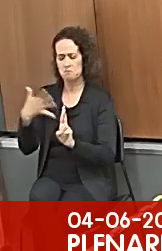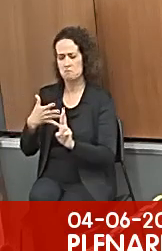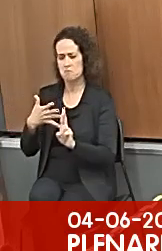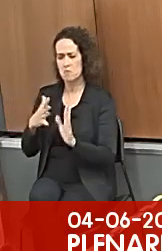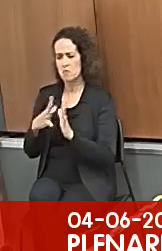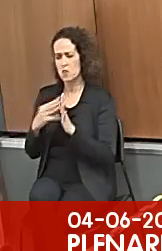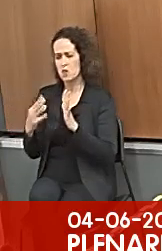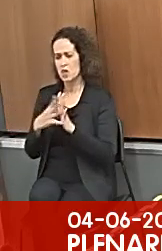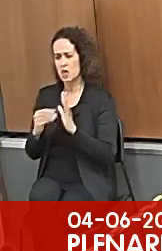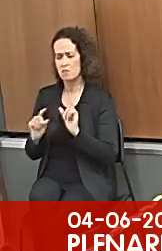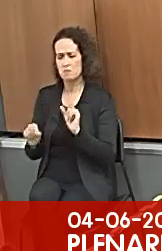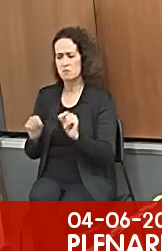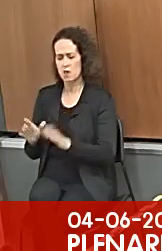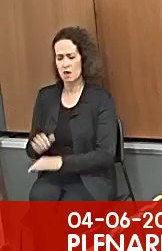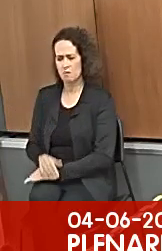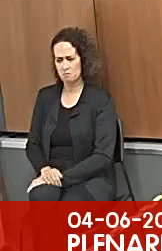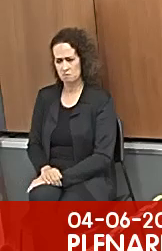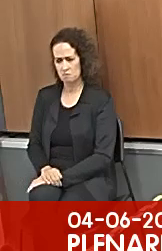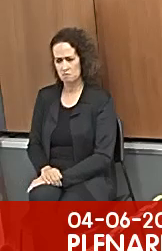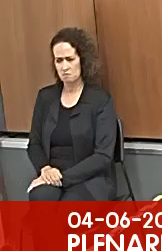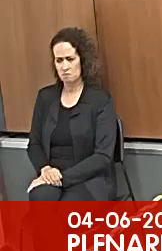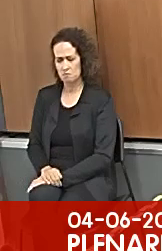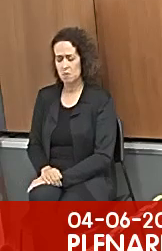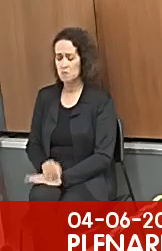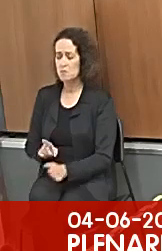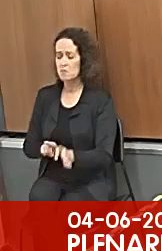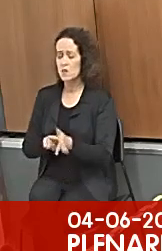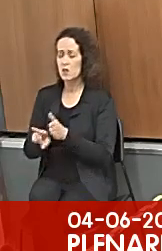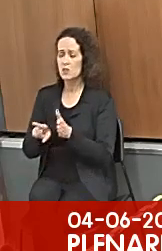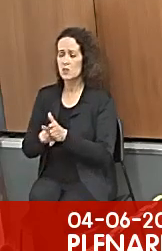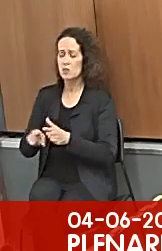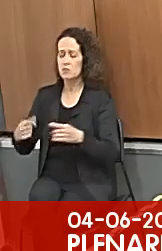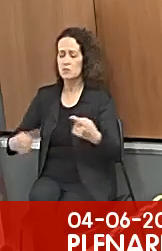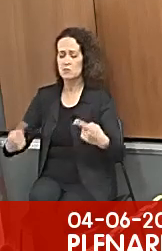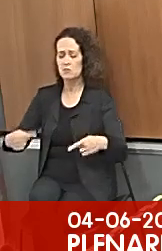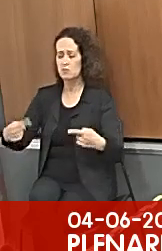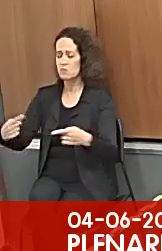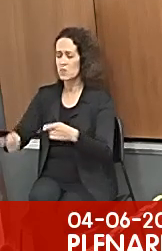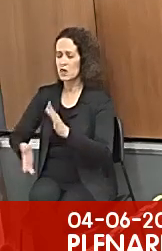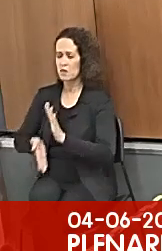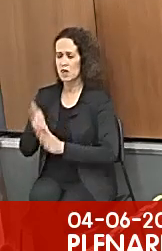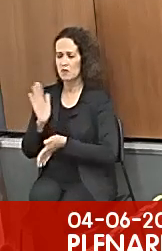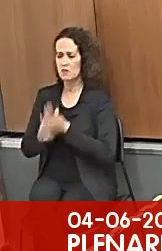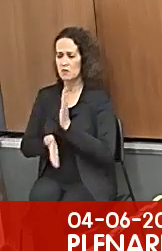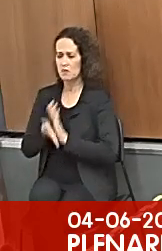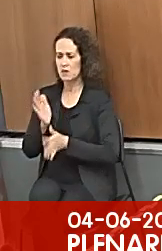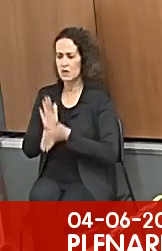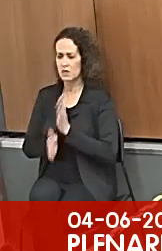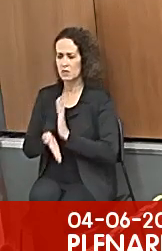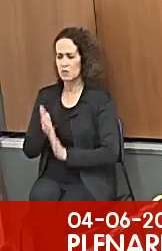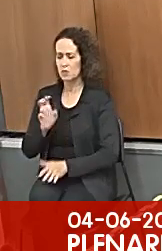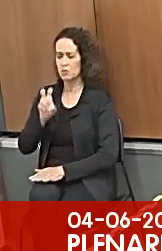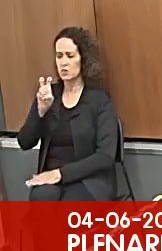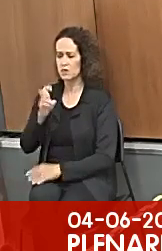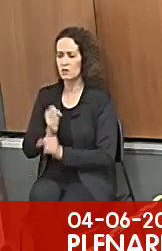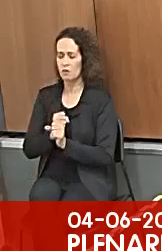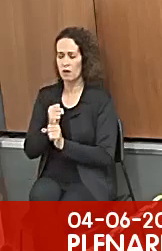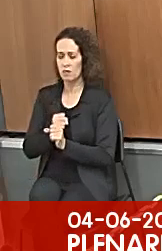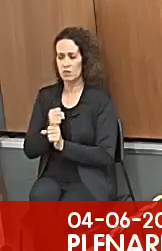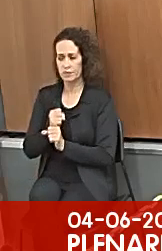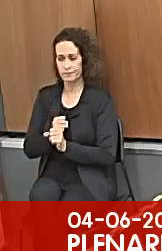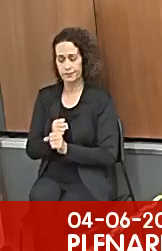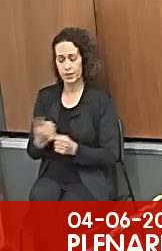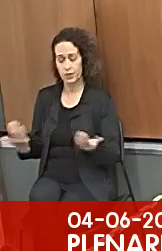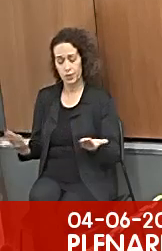falou, então vocês discutem aí quem vai ser, e lavou as mãos, há 5 anos, gente. Então, hoje de manhã teve